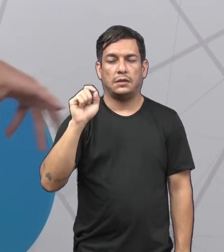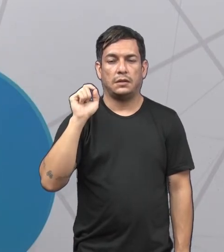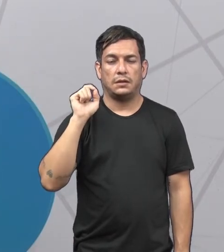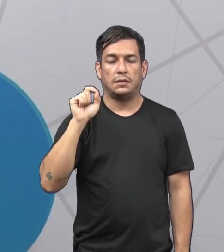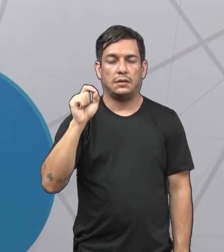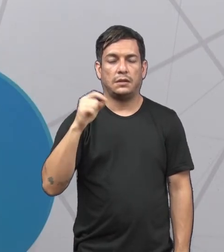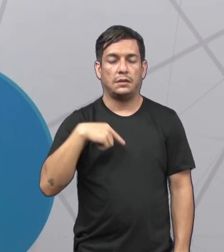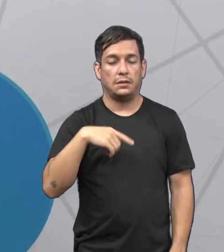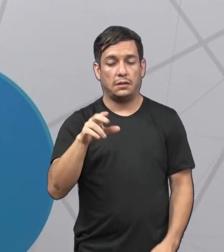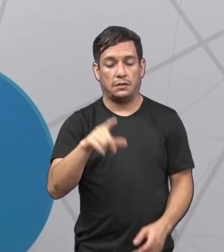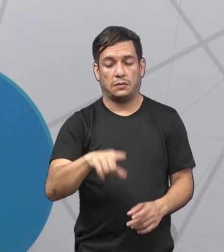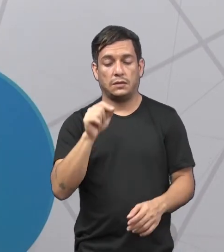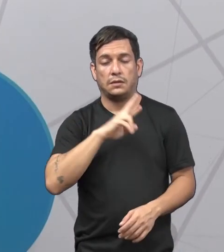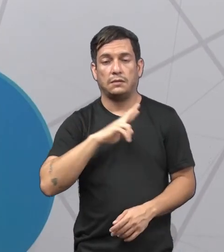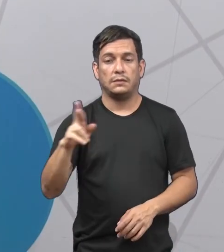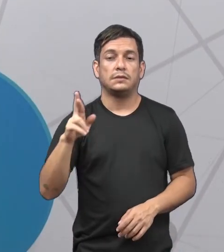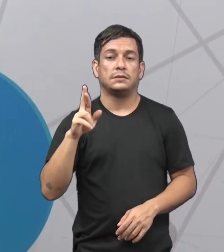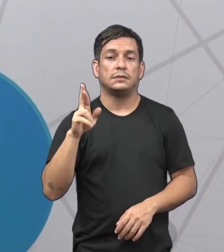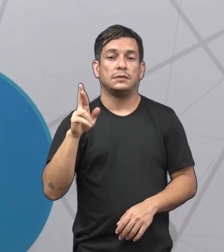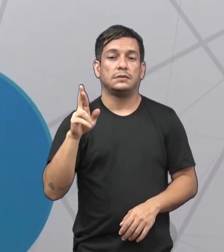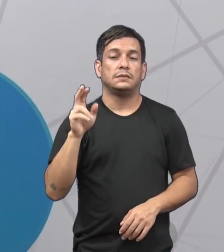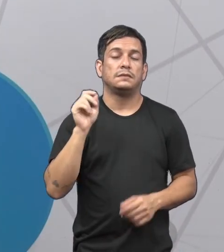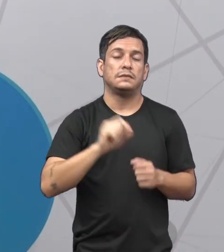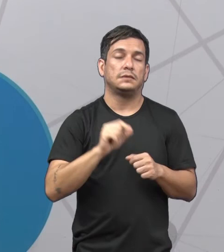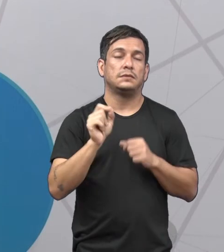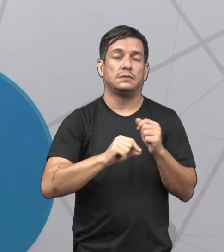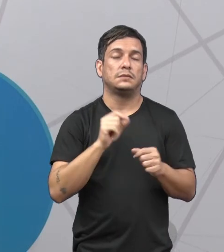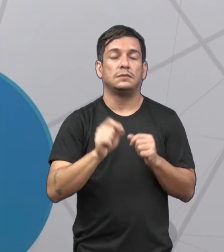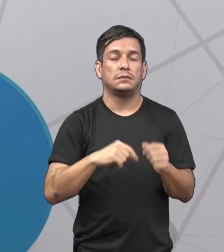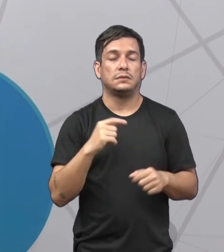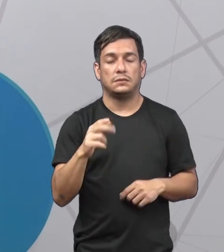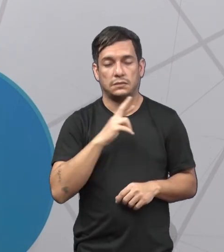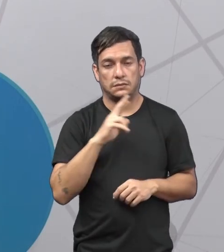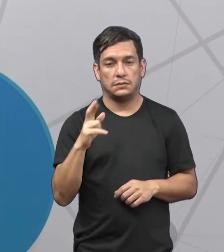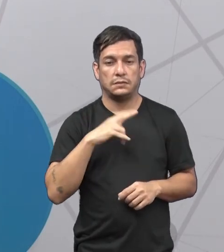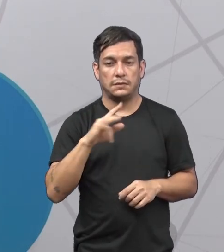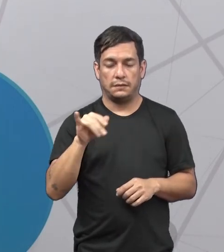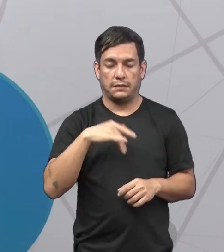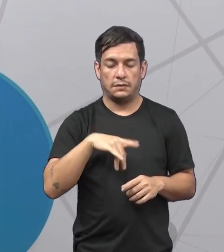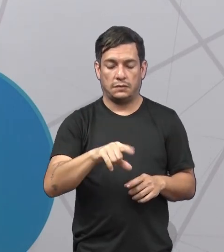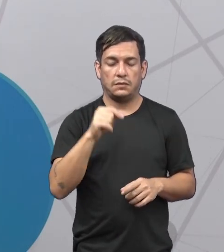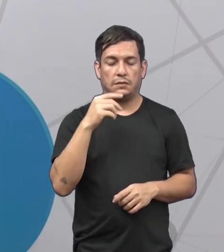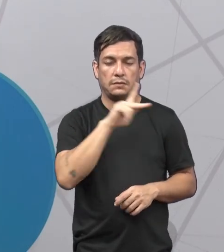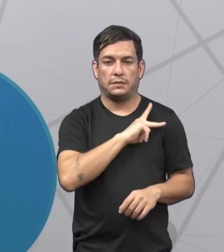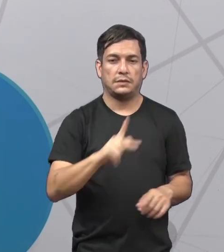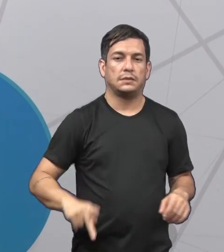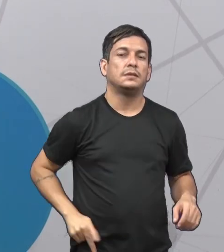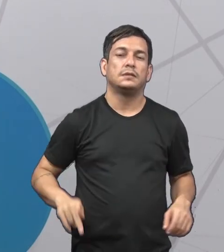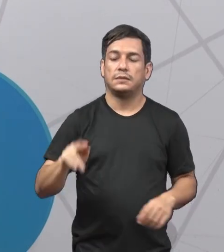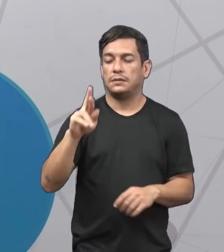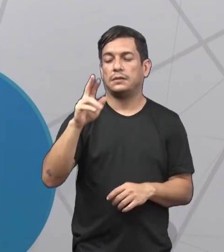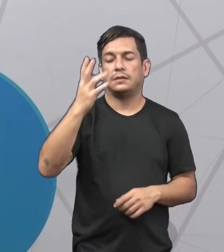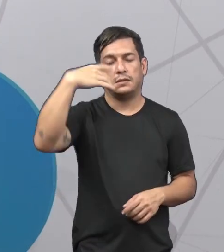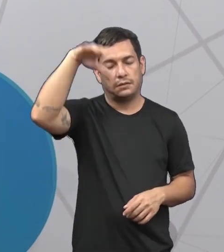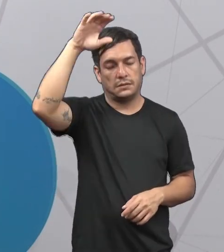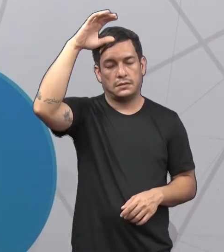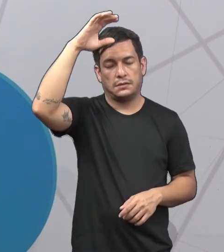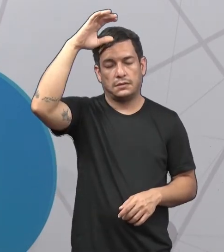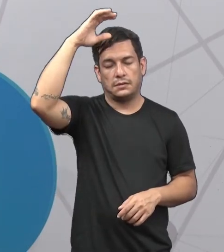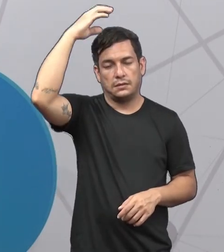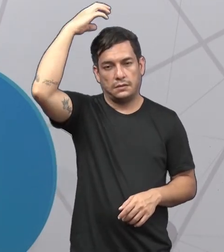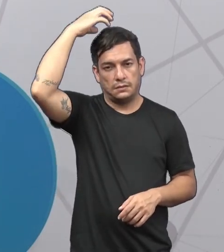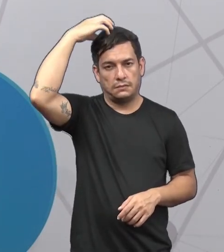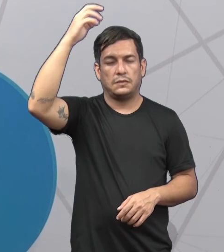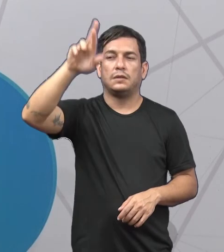elegia-se representantes e esses representantes é que iam eleger o presidente da República ou